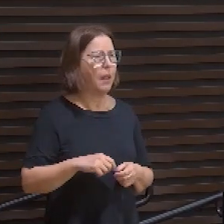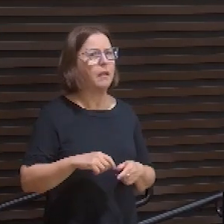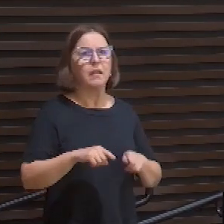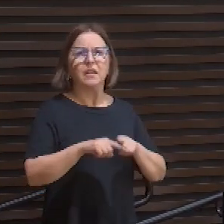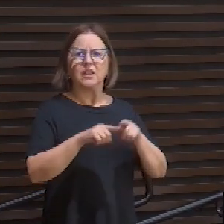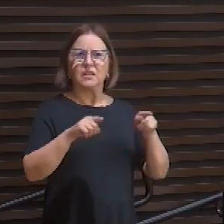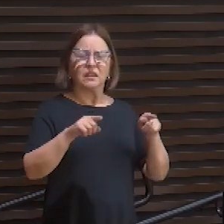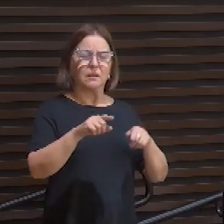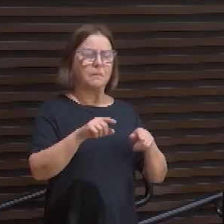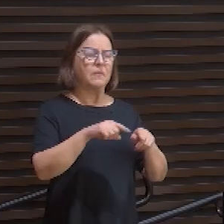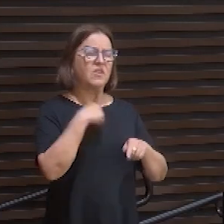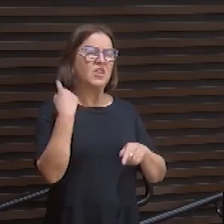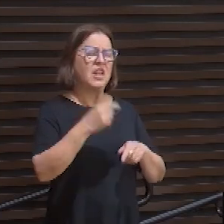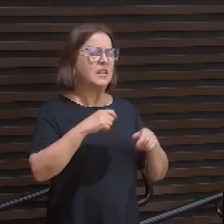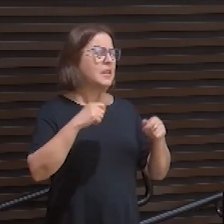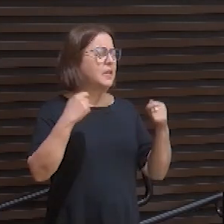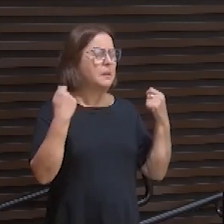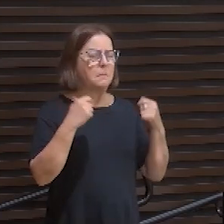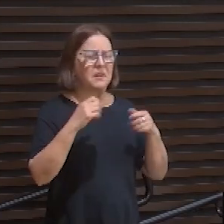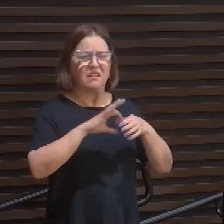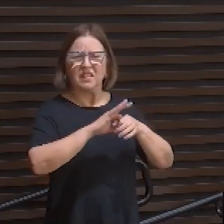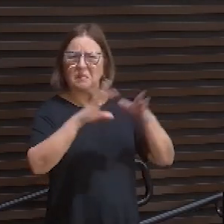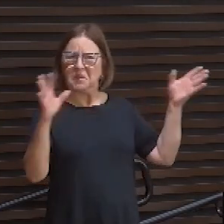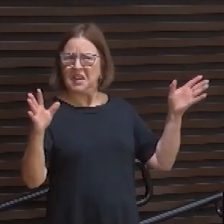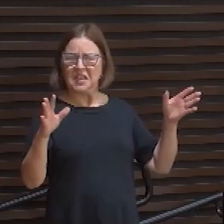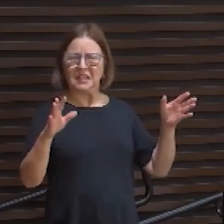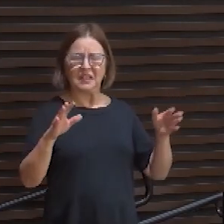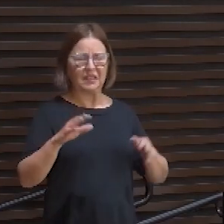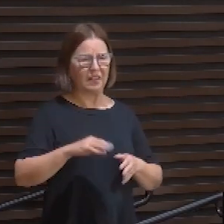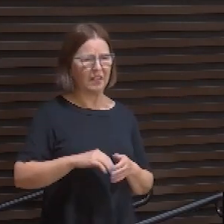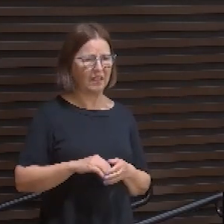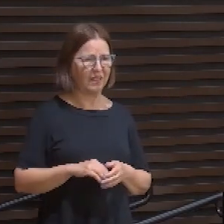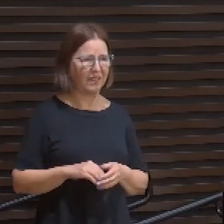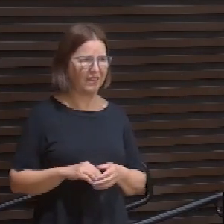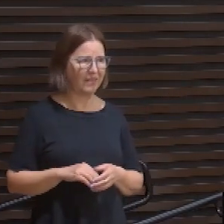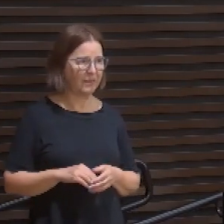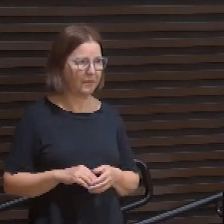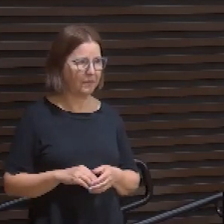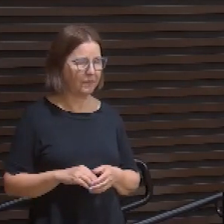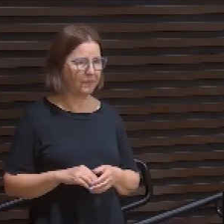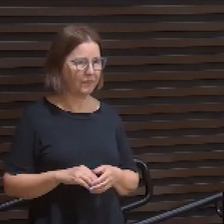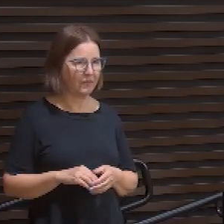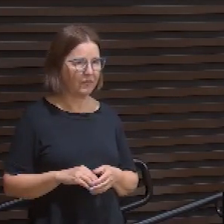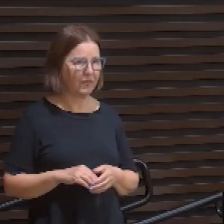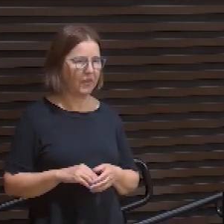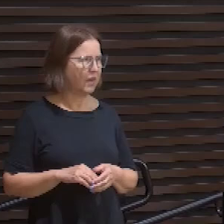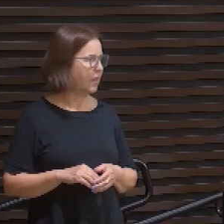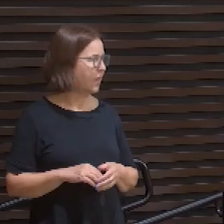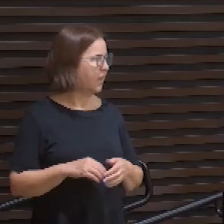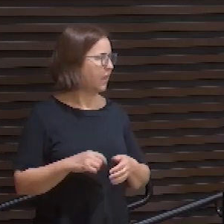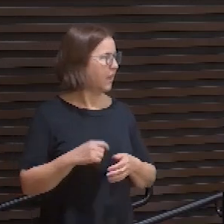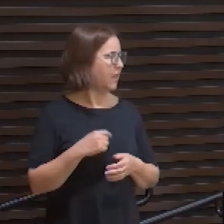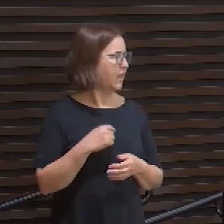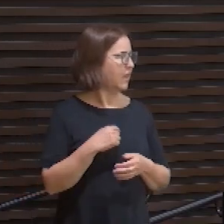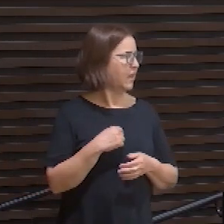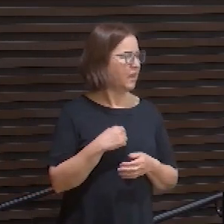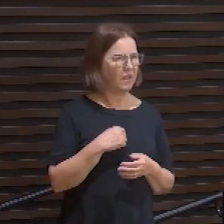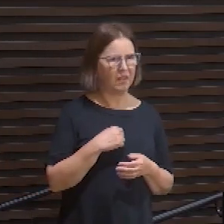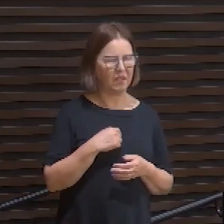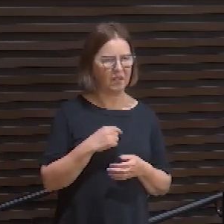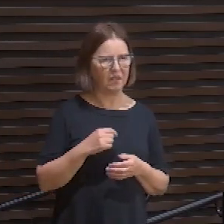no trono da graça de Deus. Eu não sou propenso àquelas danças